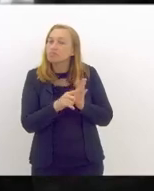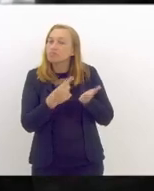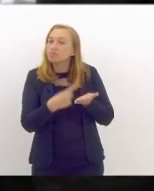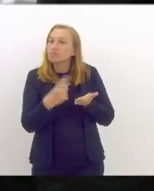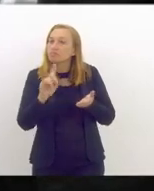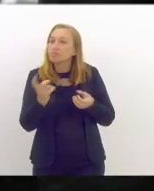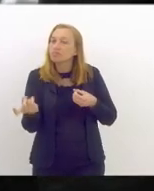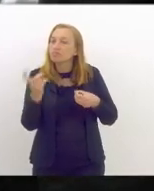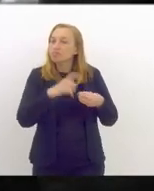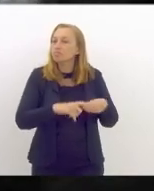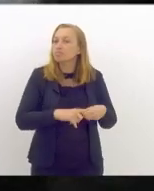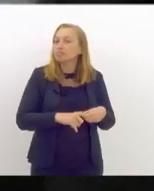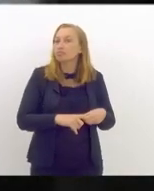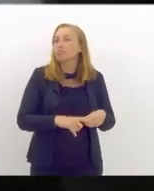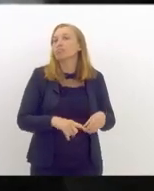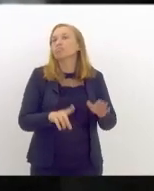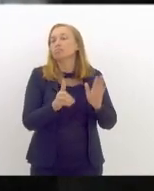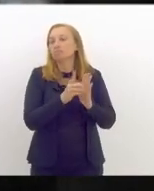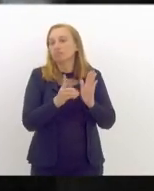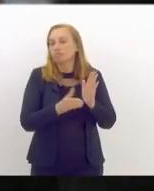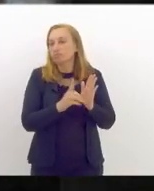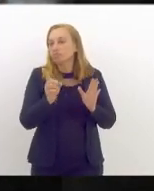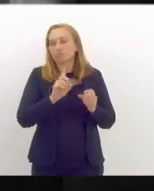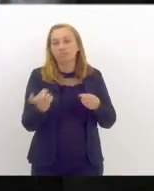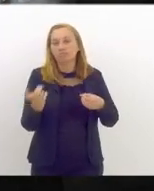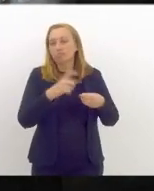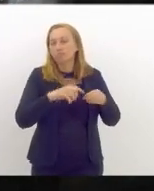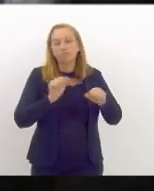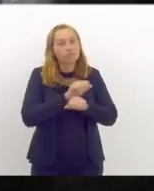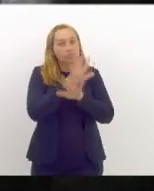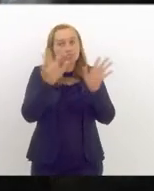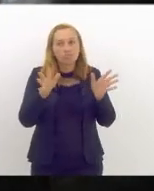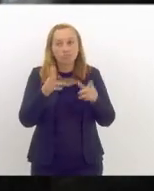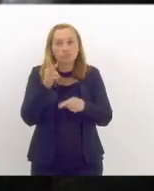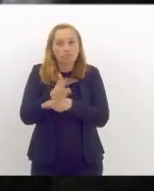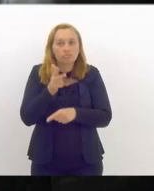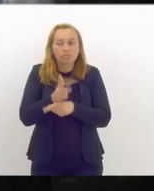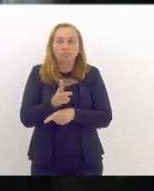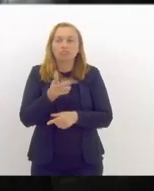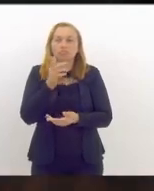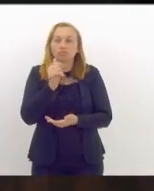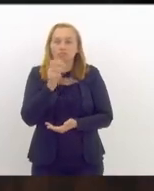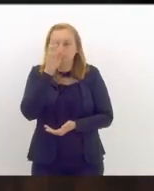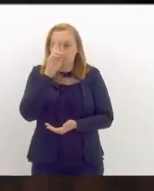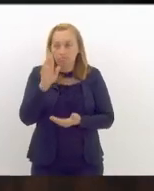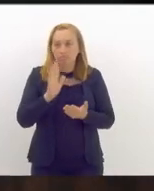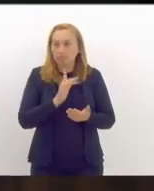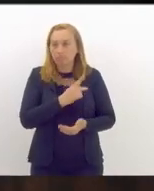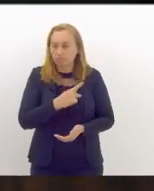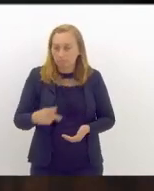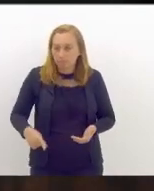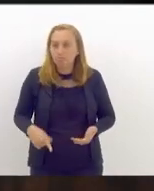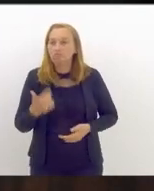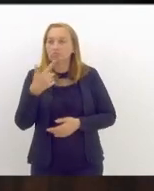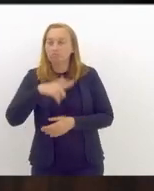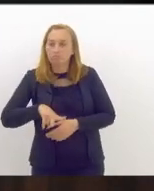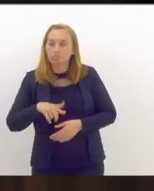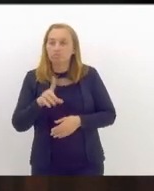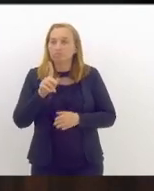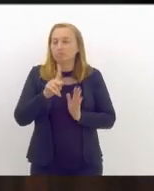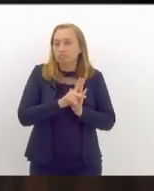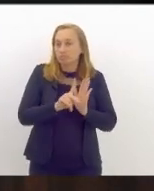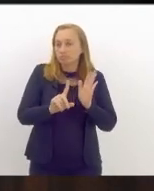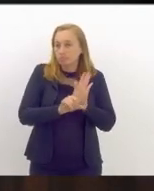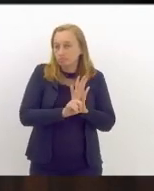voltaria nem o projeto nenhum decreto legislativo isso ficou muito Claro tá tudo filmado o seu presidente de novo o projeto